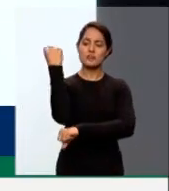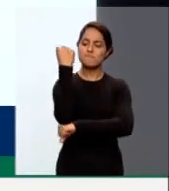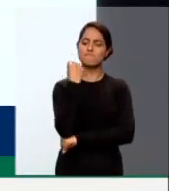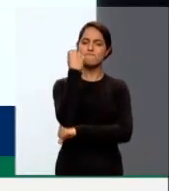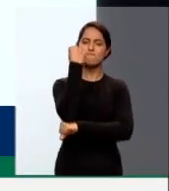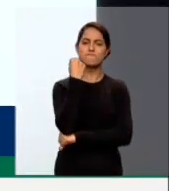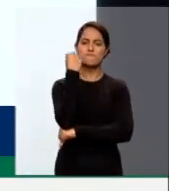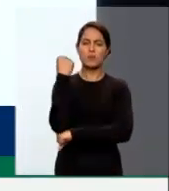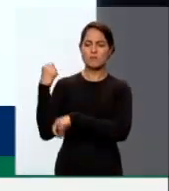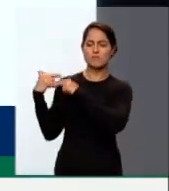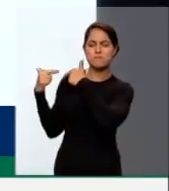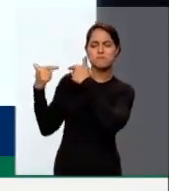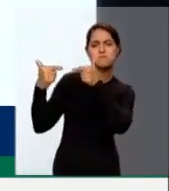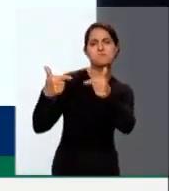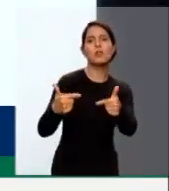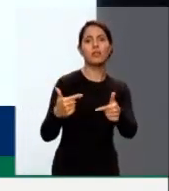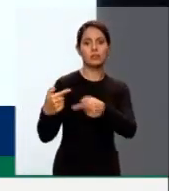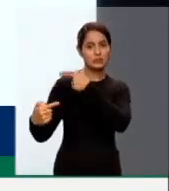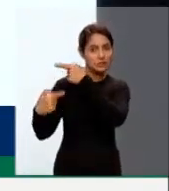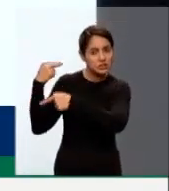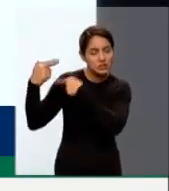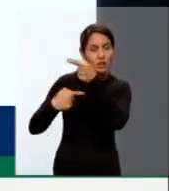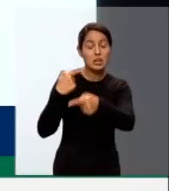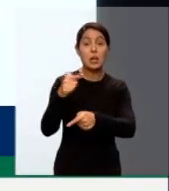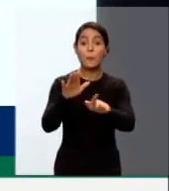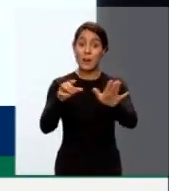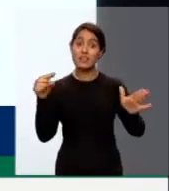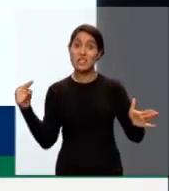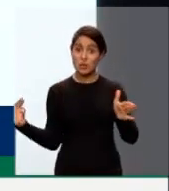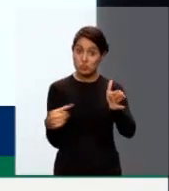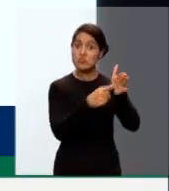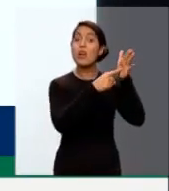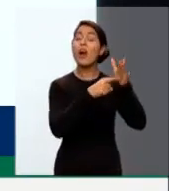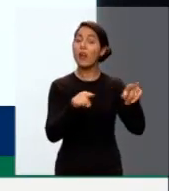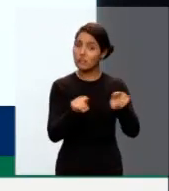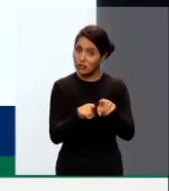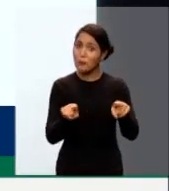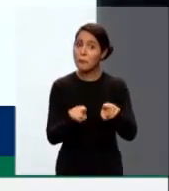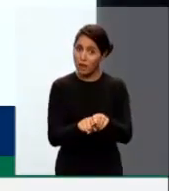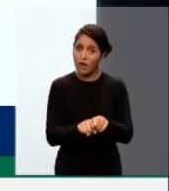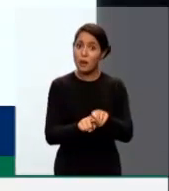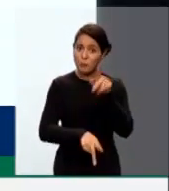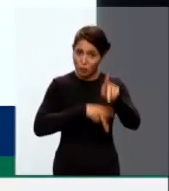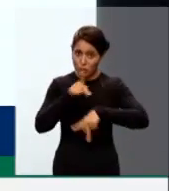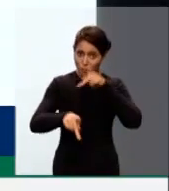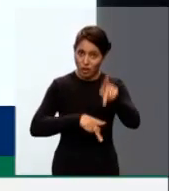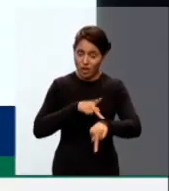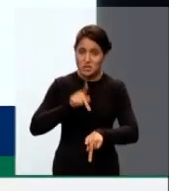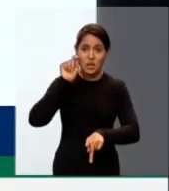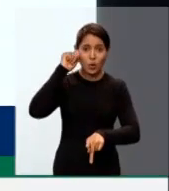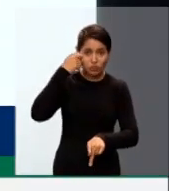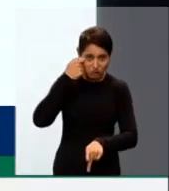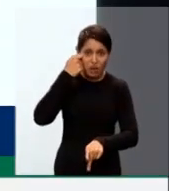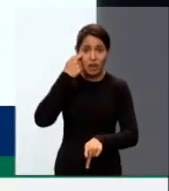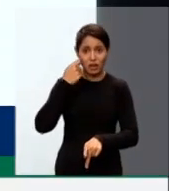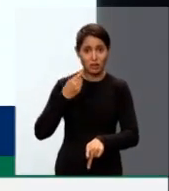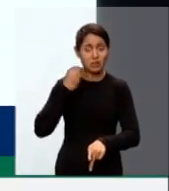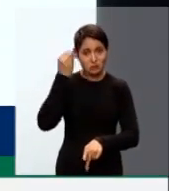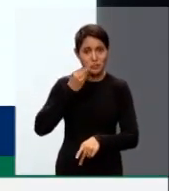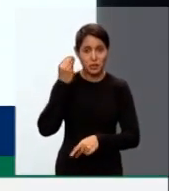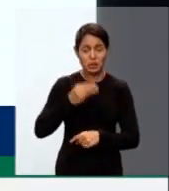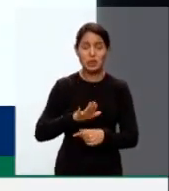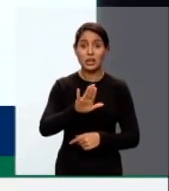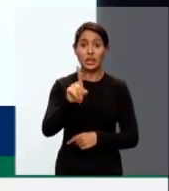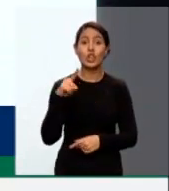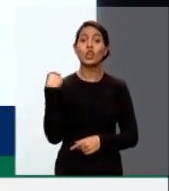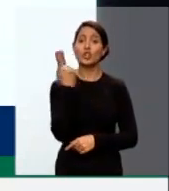histórica, ancestral, mas também para denunciar tantas violências que a população negra vivencia, em especial nós,